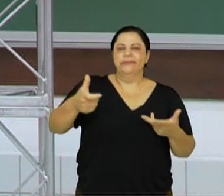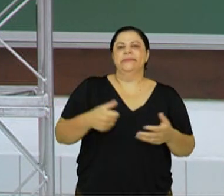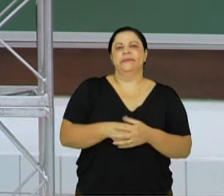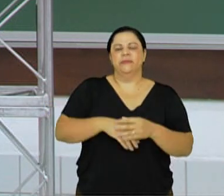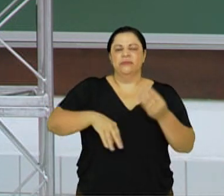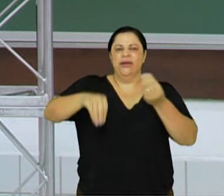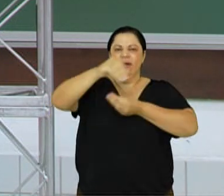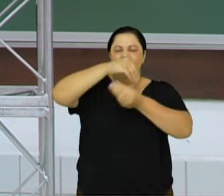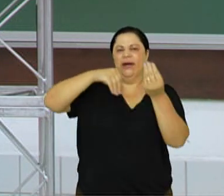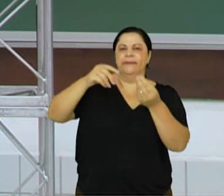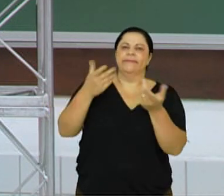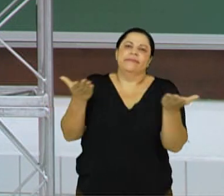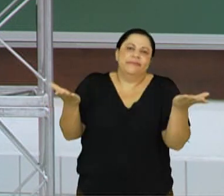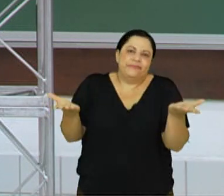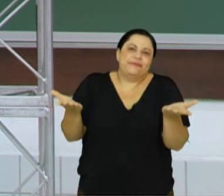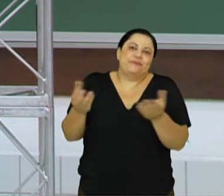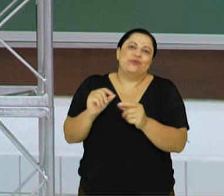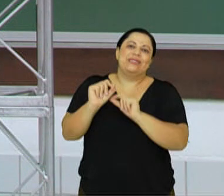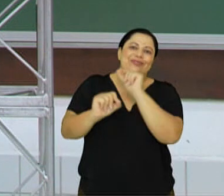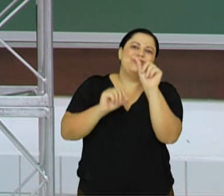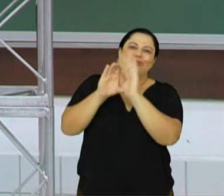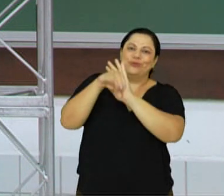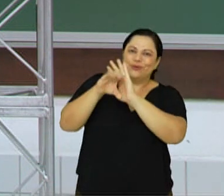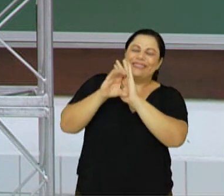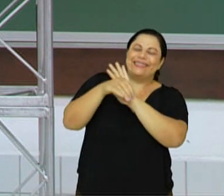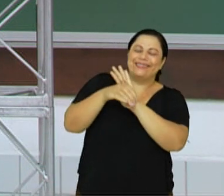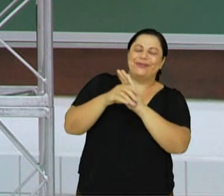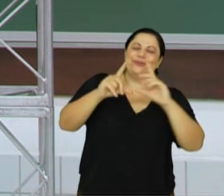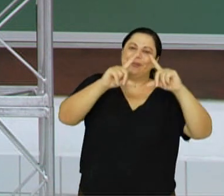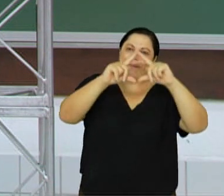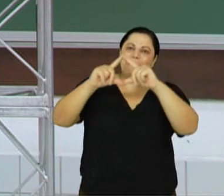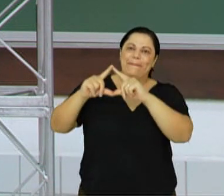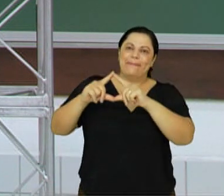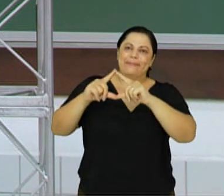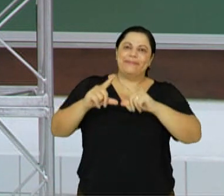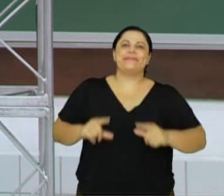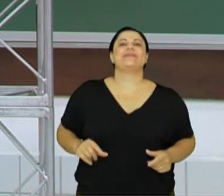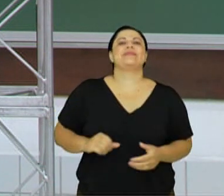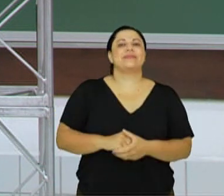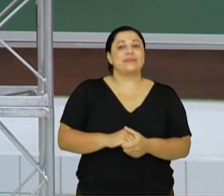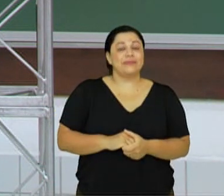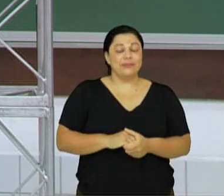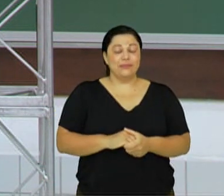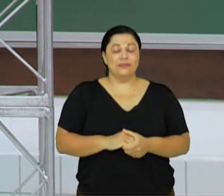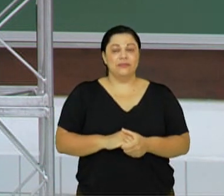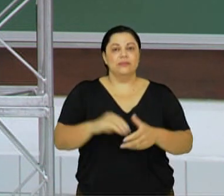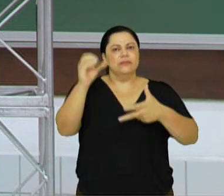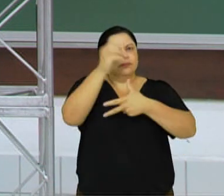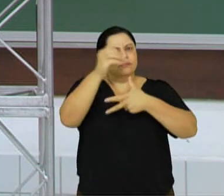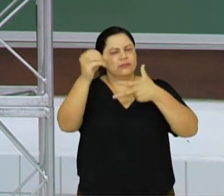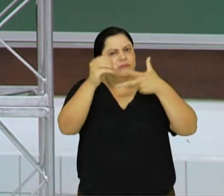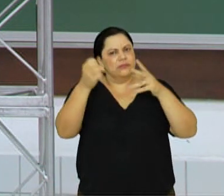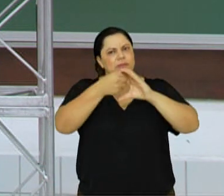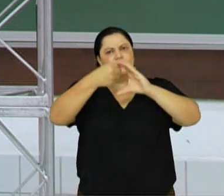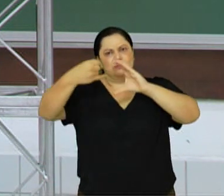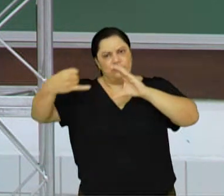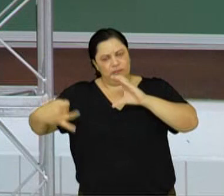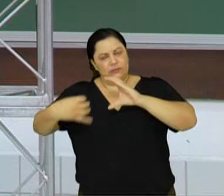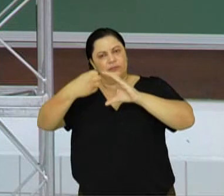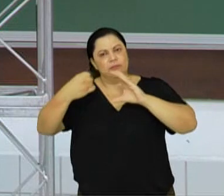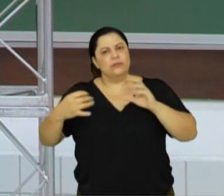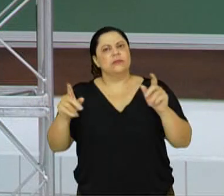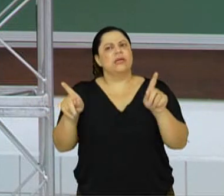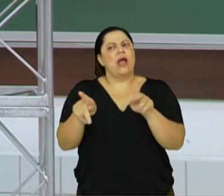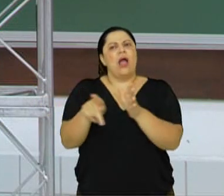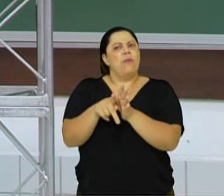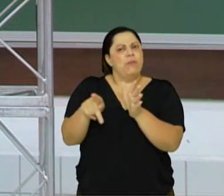envolvendo exatamente o conceito de pirâmide. E as questões do Enem, elas se caracterizam